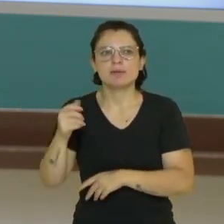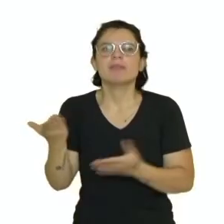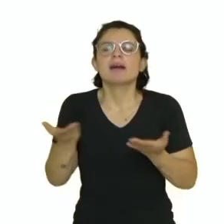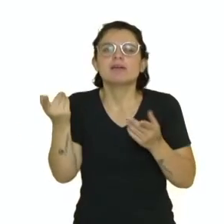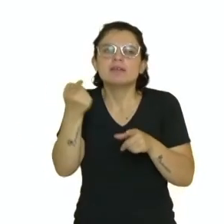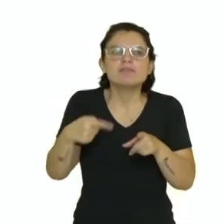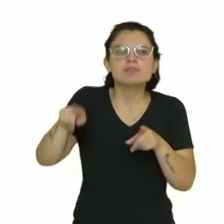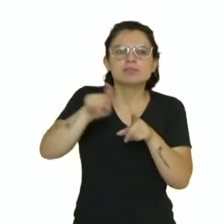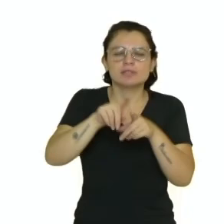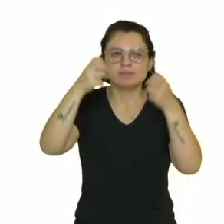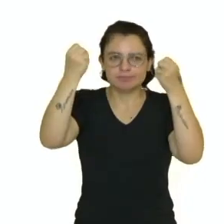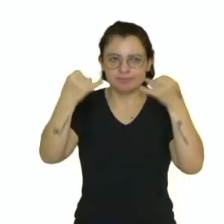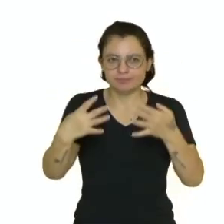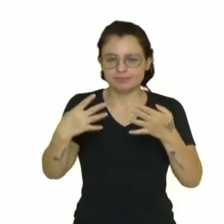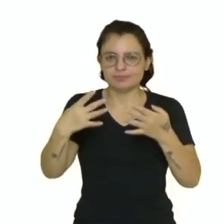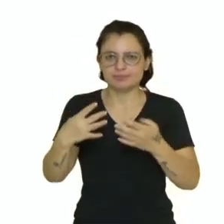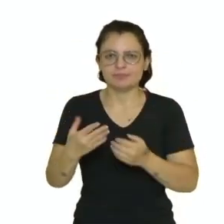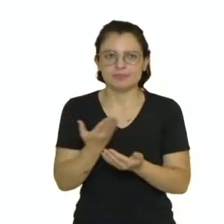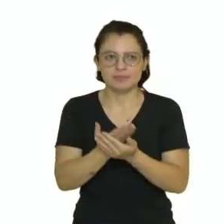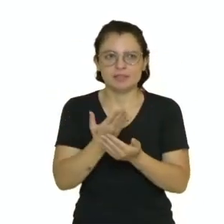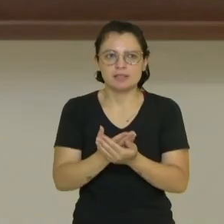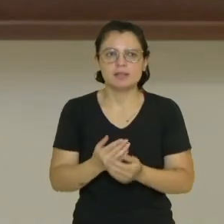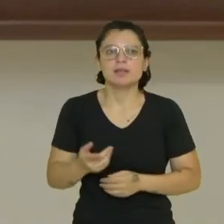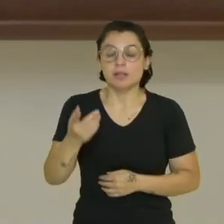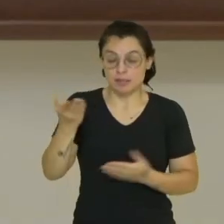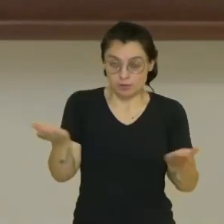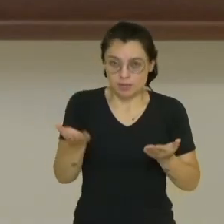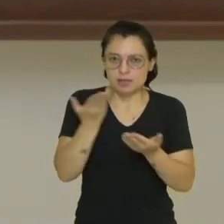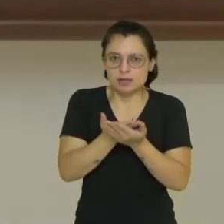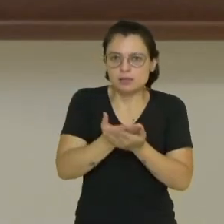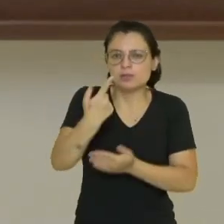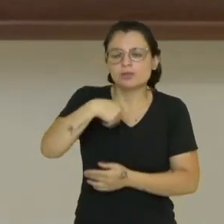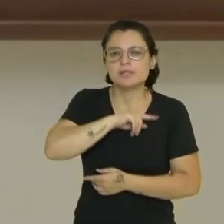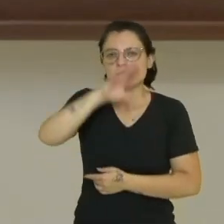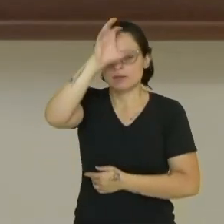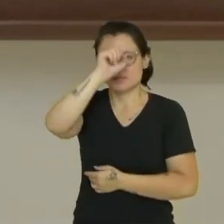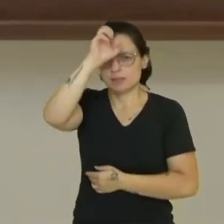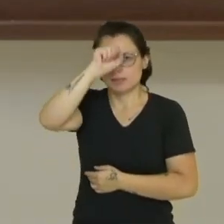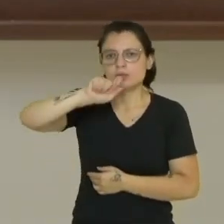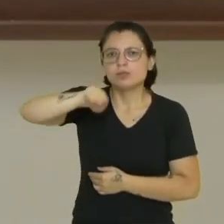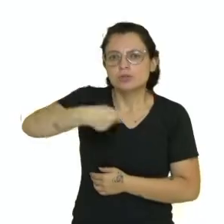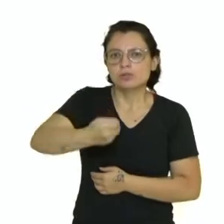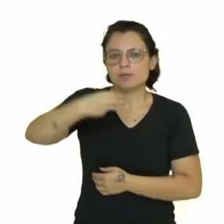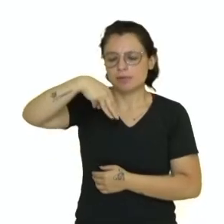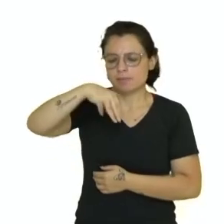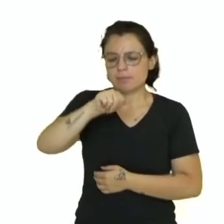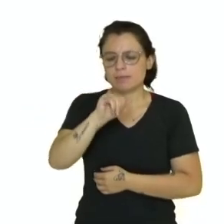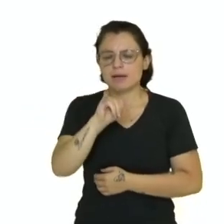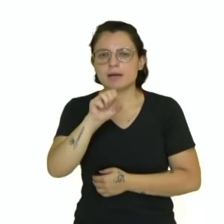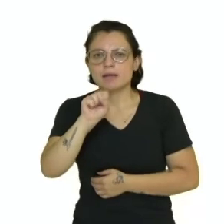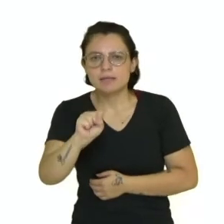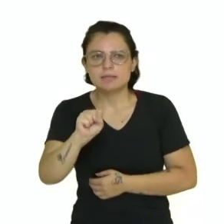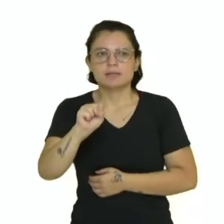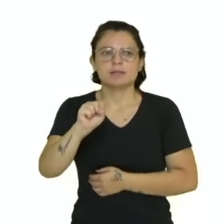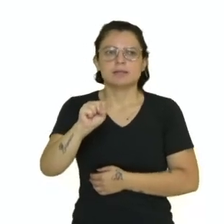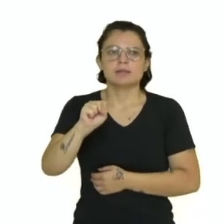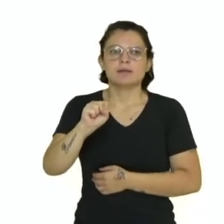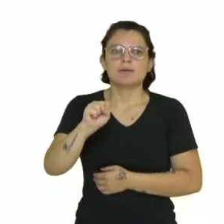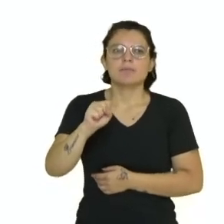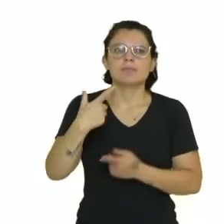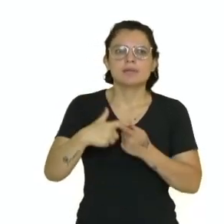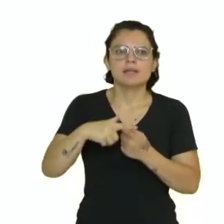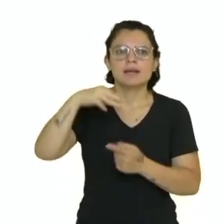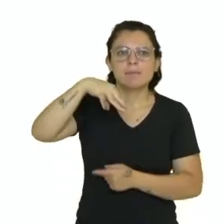retomada da nossa aula? Veja, nessa aula nós aprendemos sobre os maias, né? Como era a civilização maia. Os maias estão entre